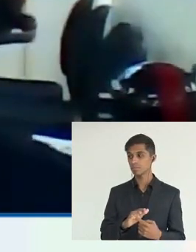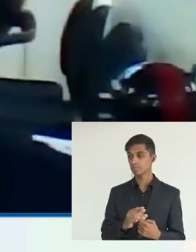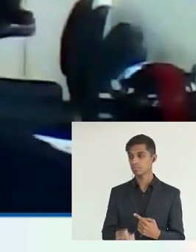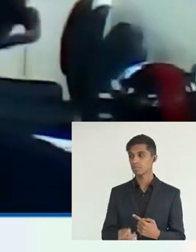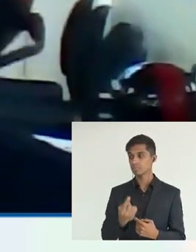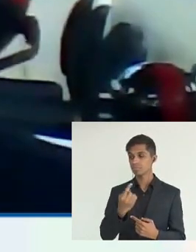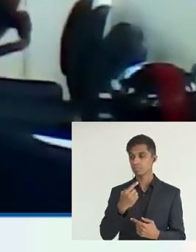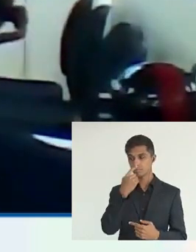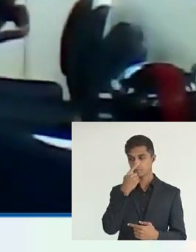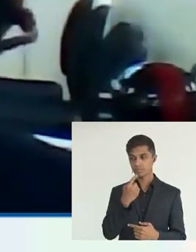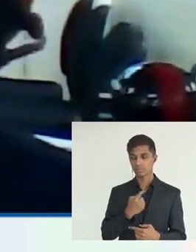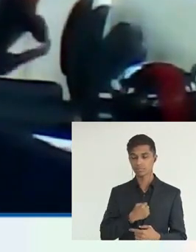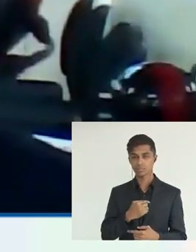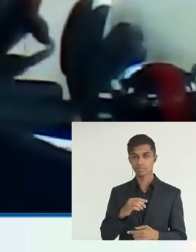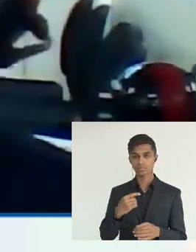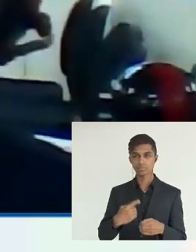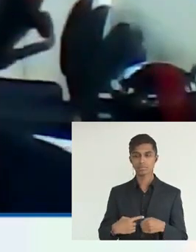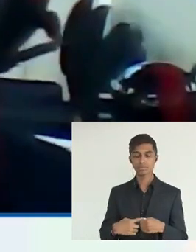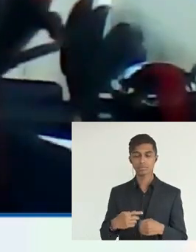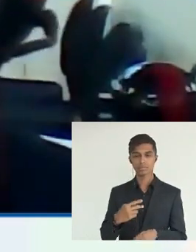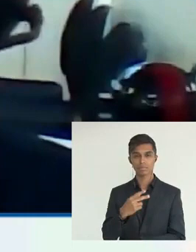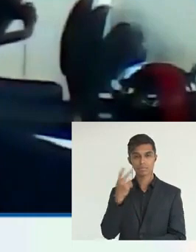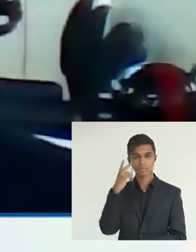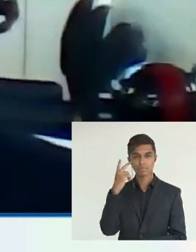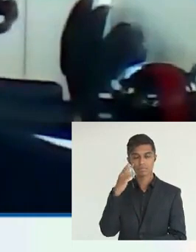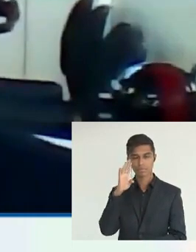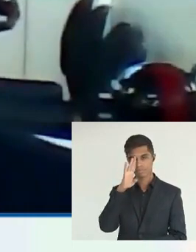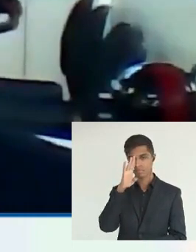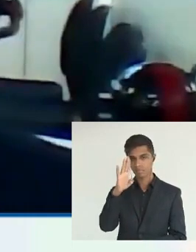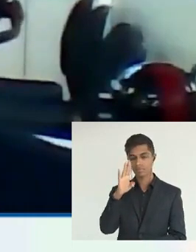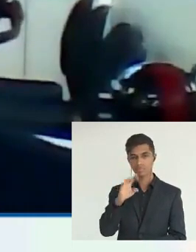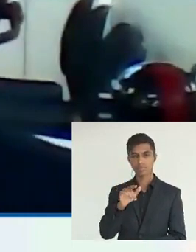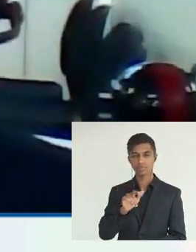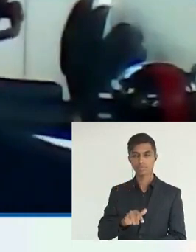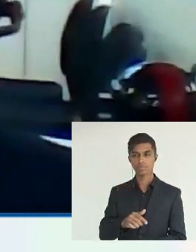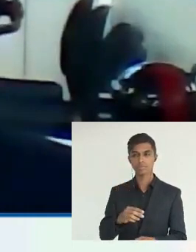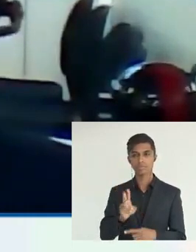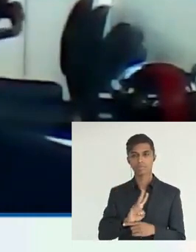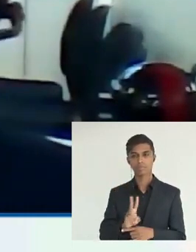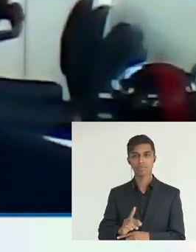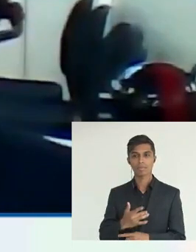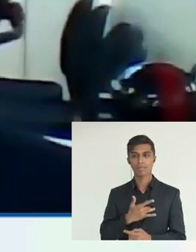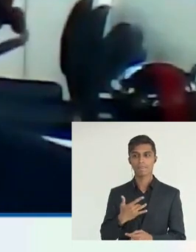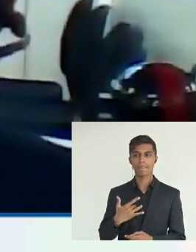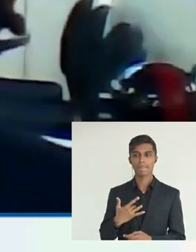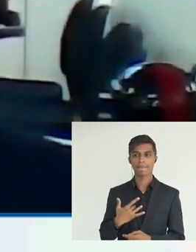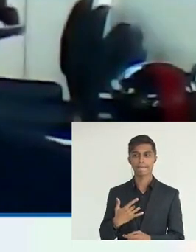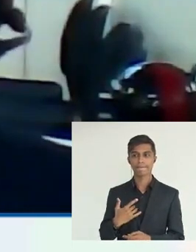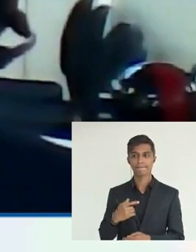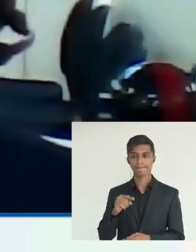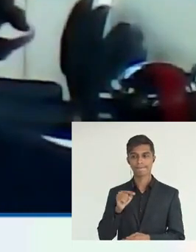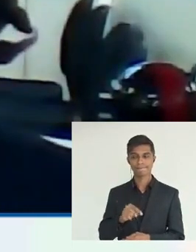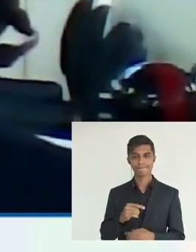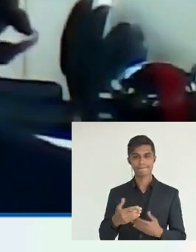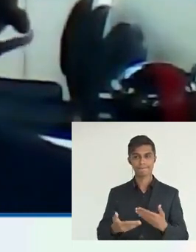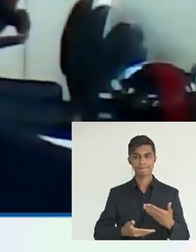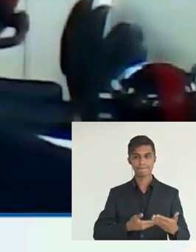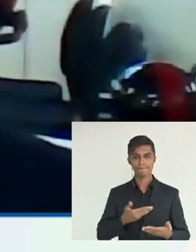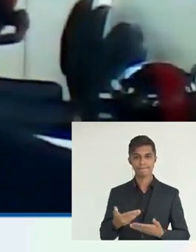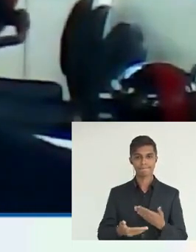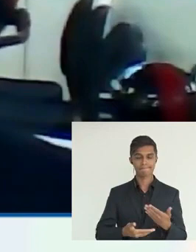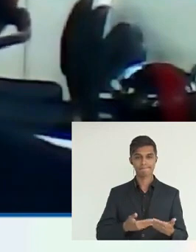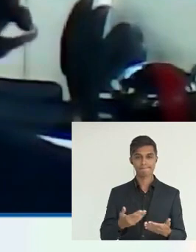um perfil da cidade de São Paulo, principalmente da vigilância em saúde, dessa relação,